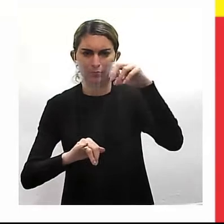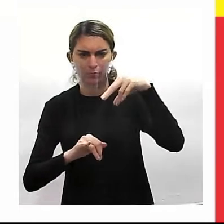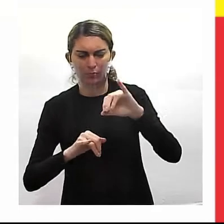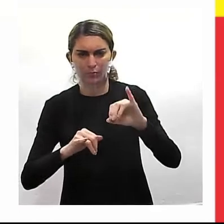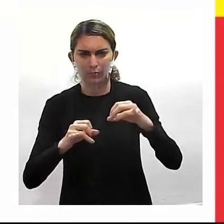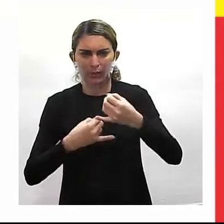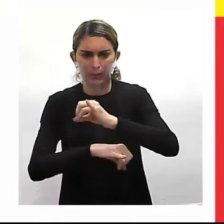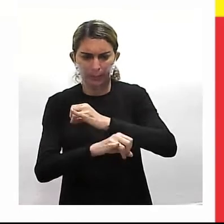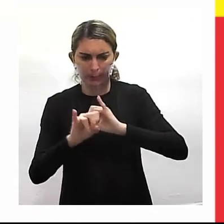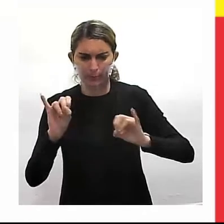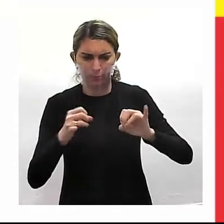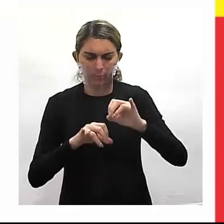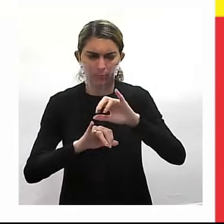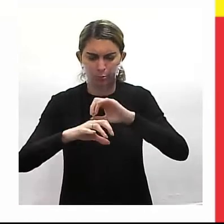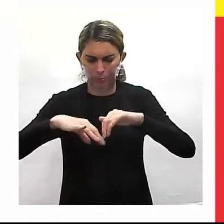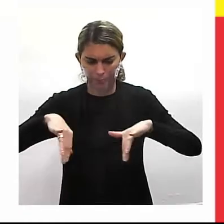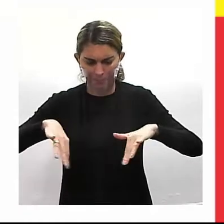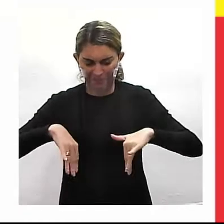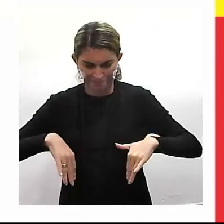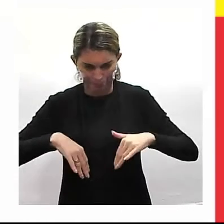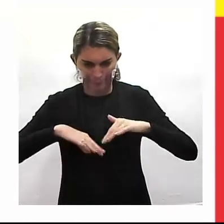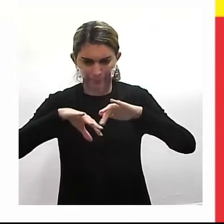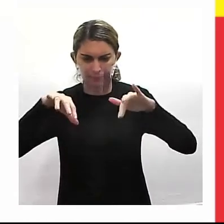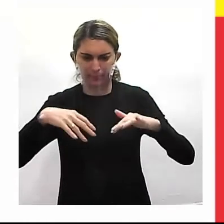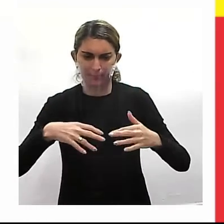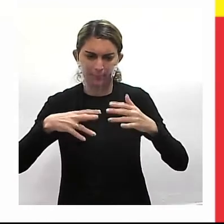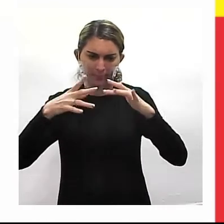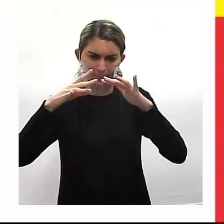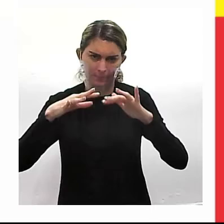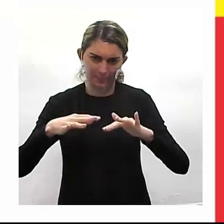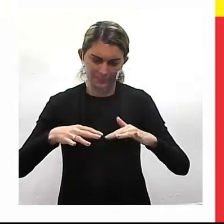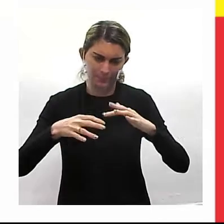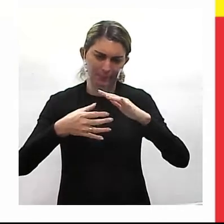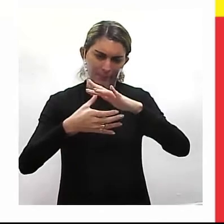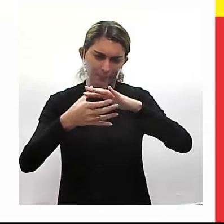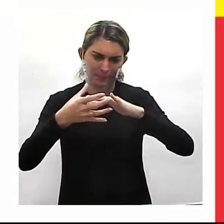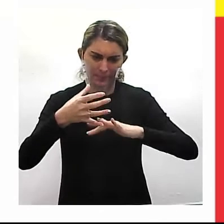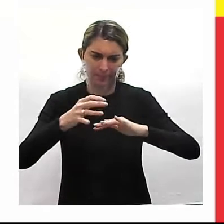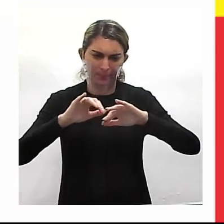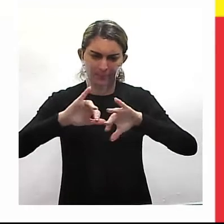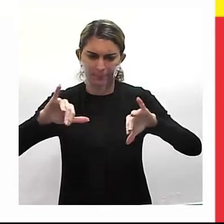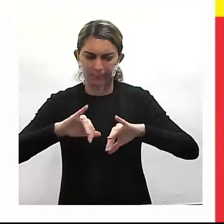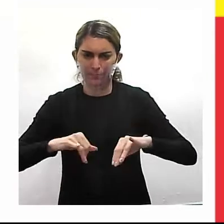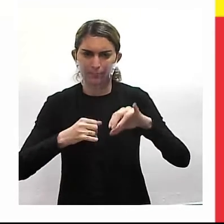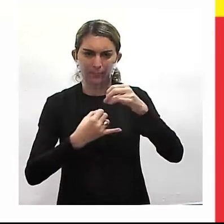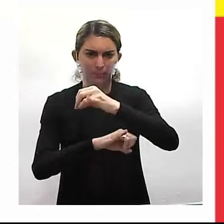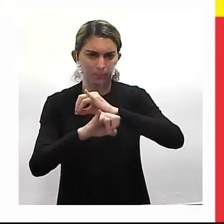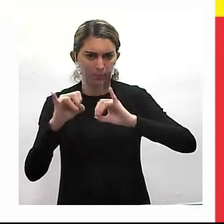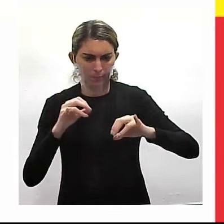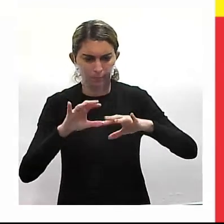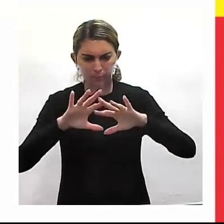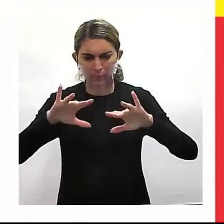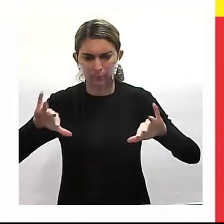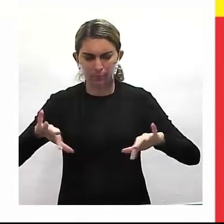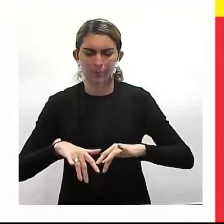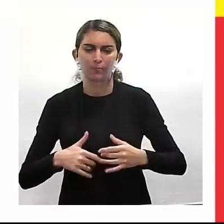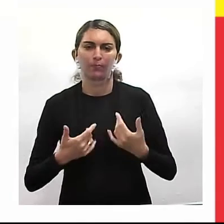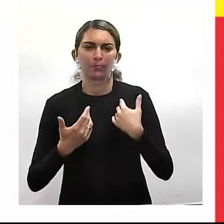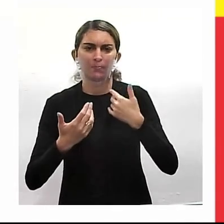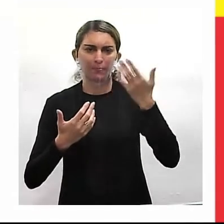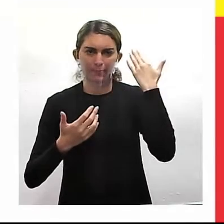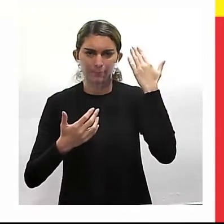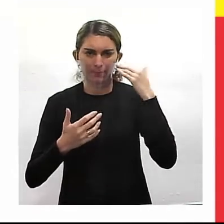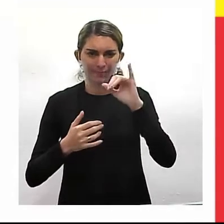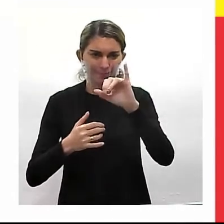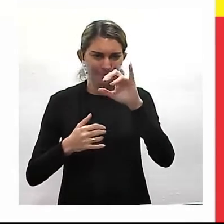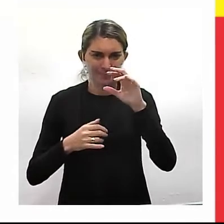certo? Que estão em um retículo cristalino, certo? Então, a primeira etapa de separação é quando você tem naquele GIF lá atrás, que vocês viram um